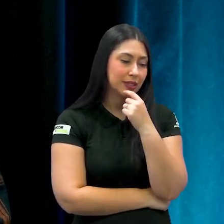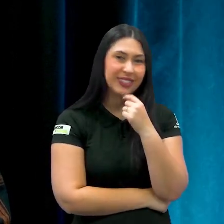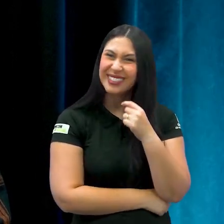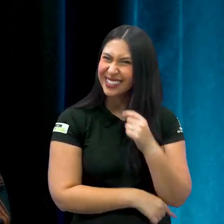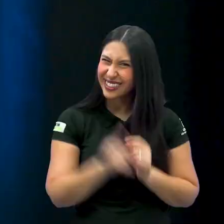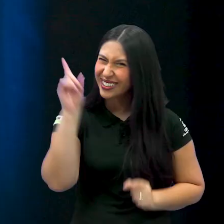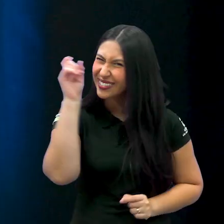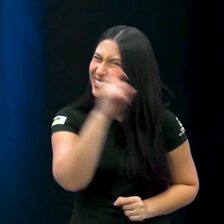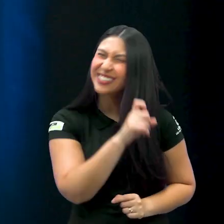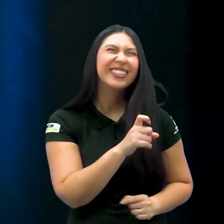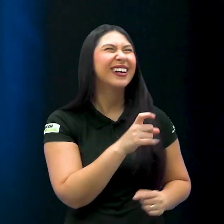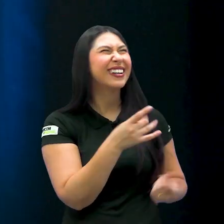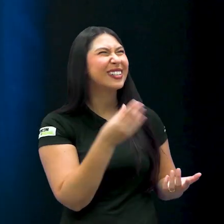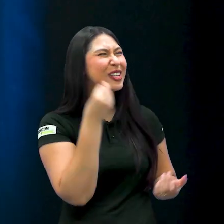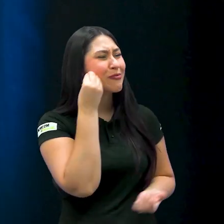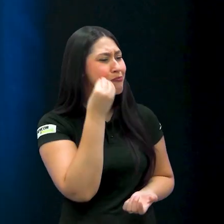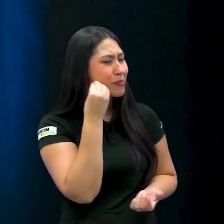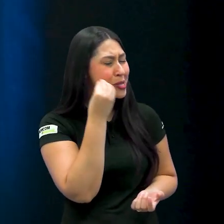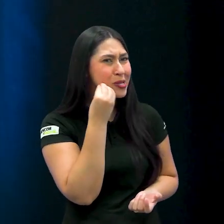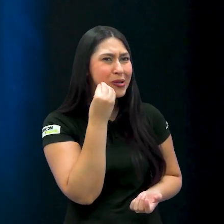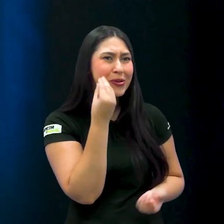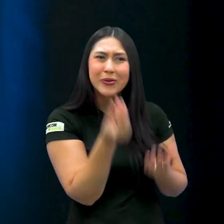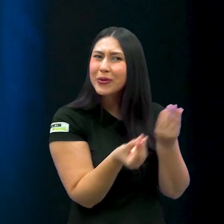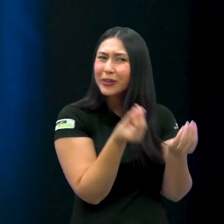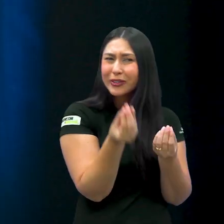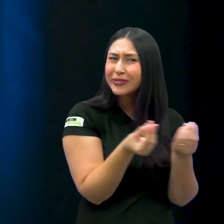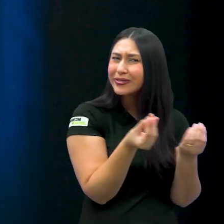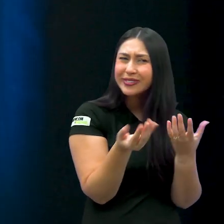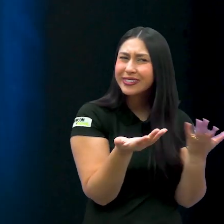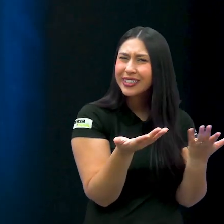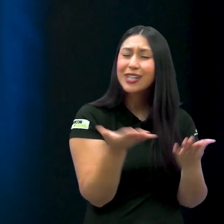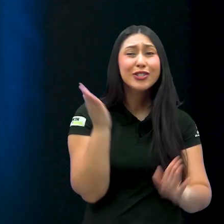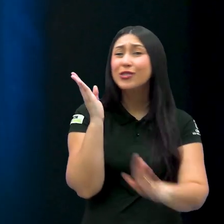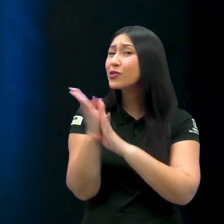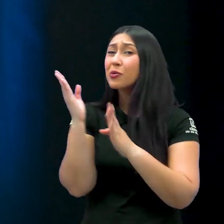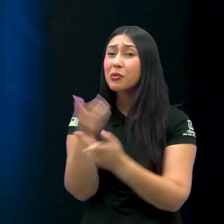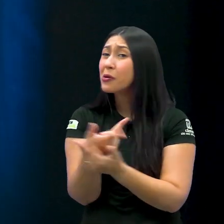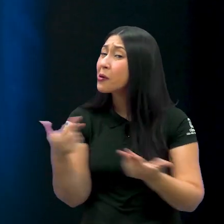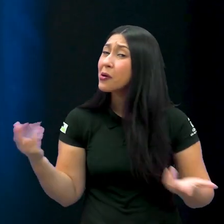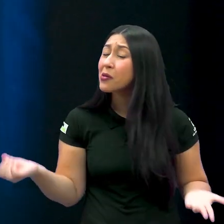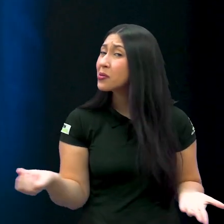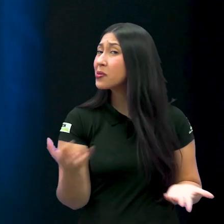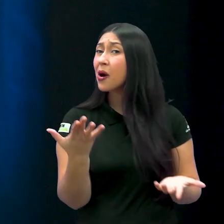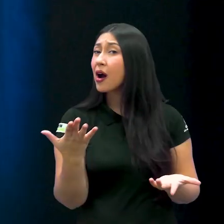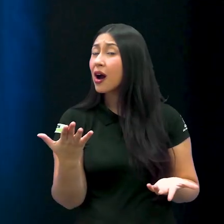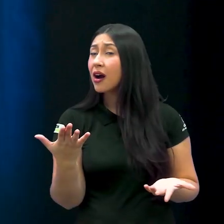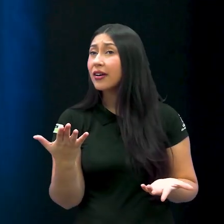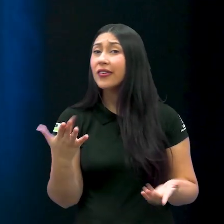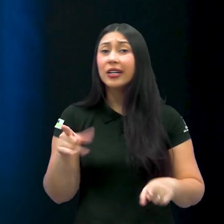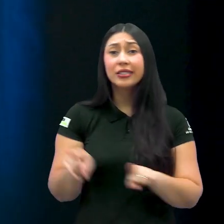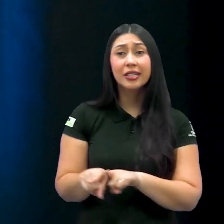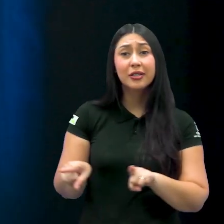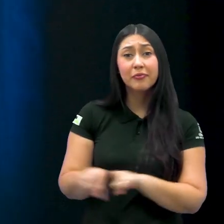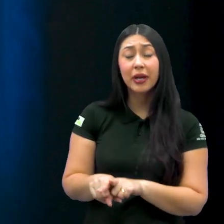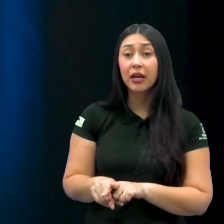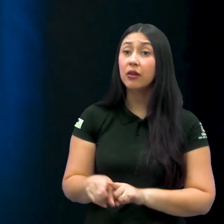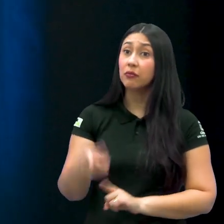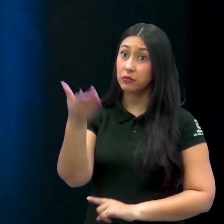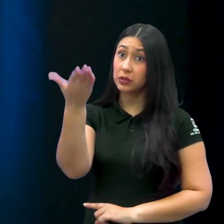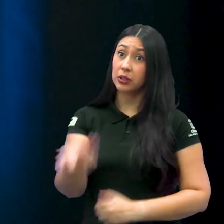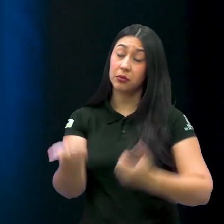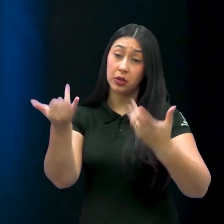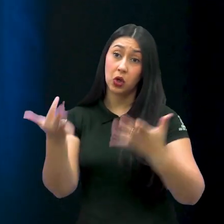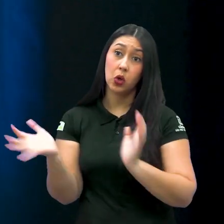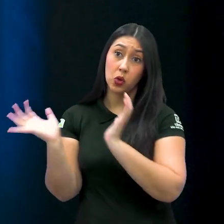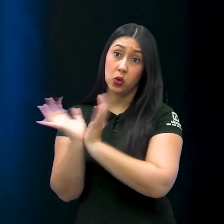Peguei? Visitar, você diz no sentido de... Descobrir algo novo ou chegar ali em alguma... Você falou que, por